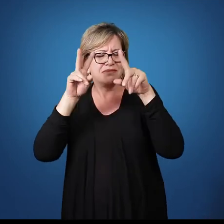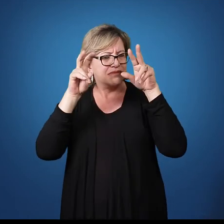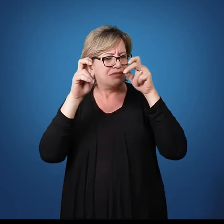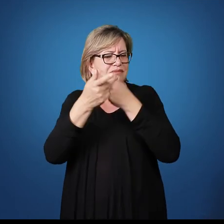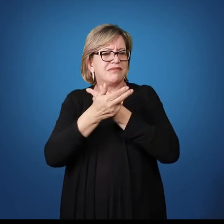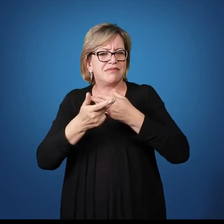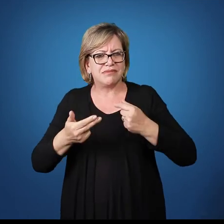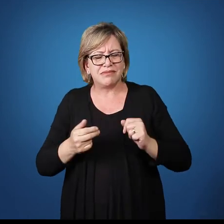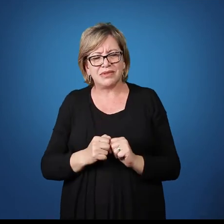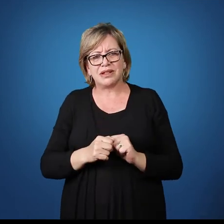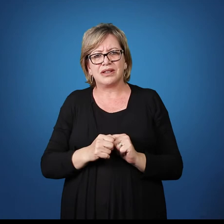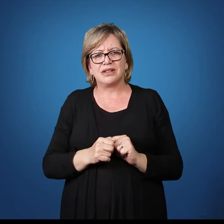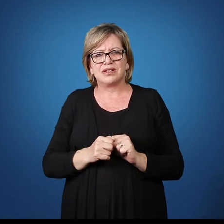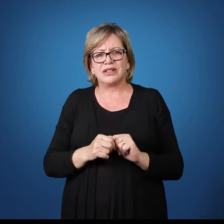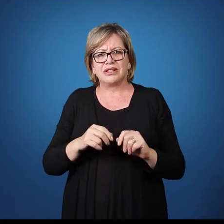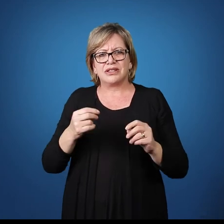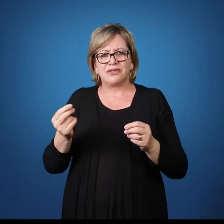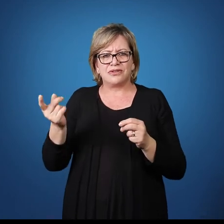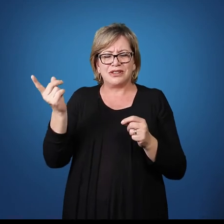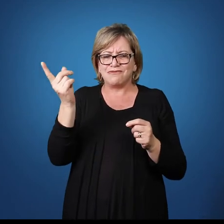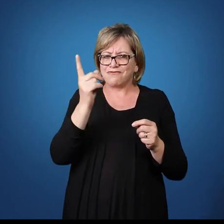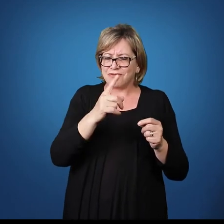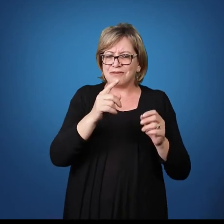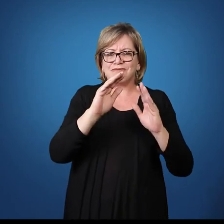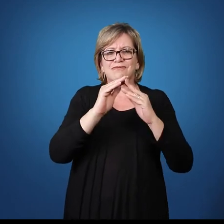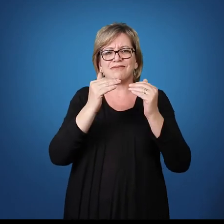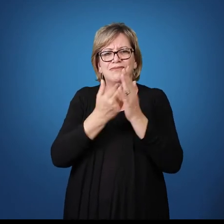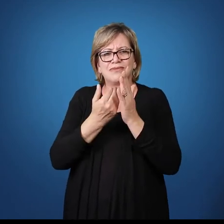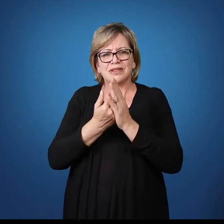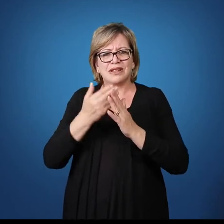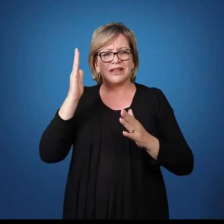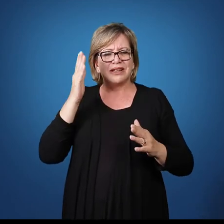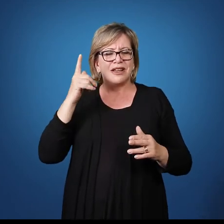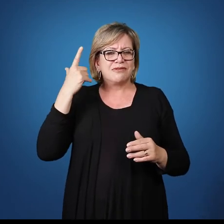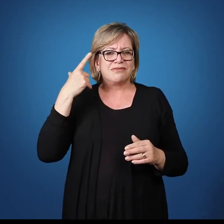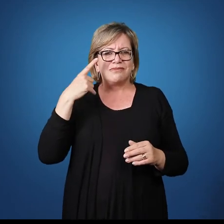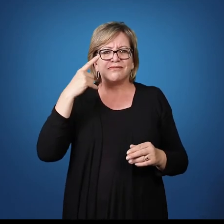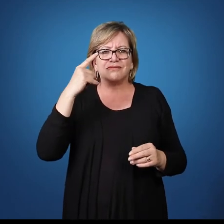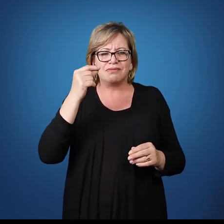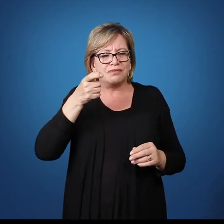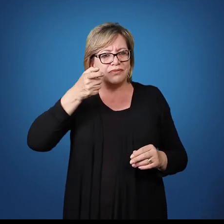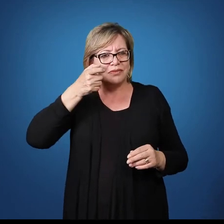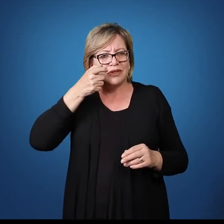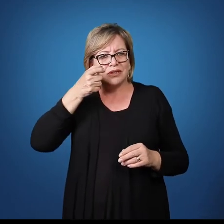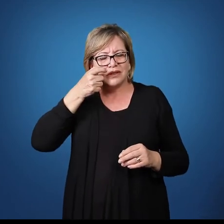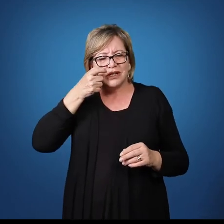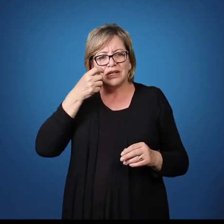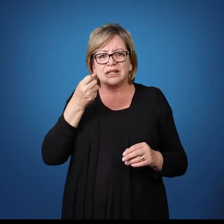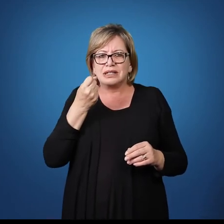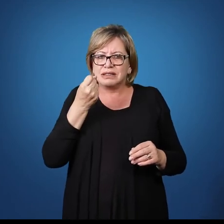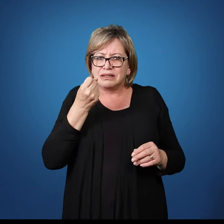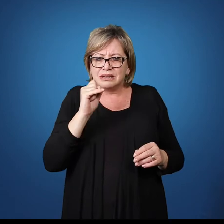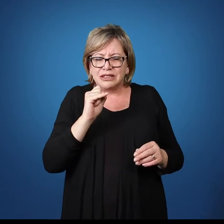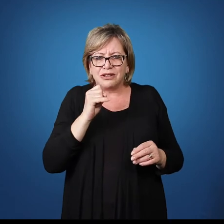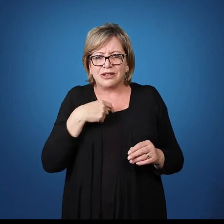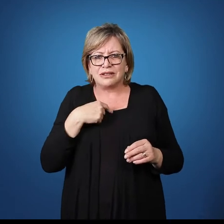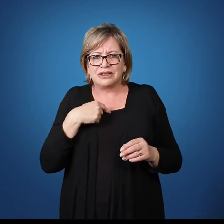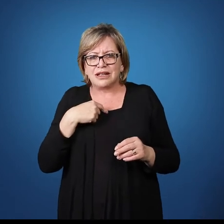filhos. Então, trazendo isso para a escola, nós já conseguimos observar que se ficarmos dessa forma